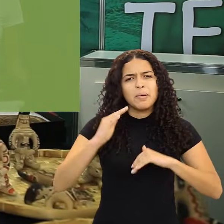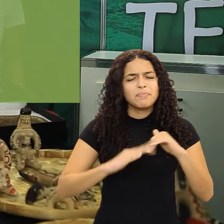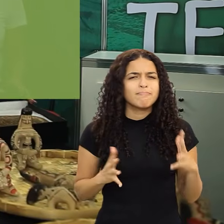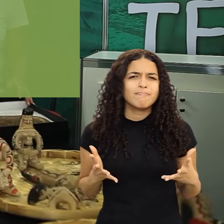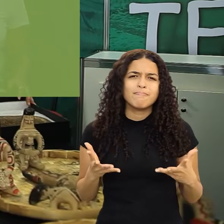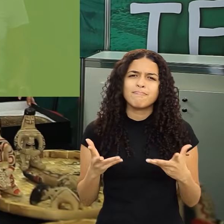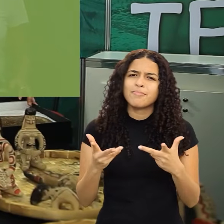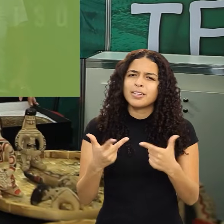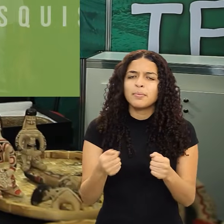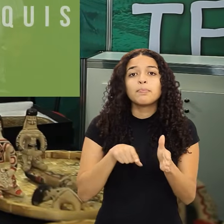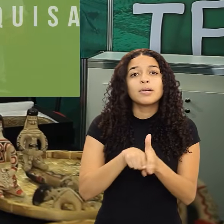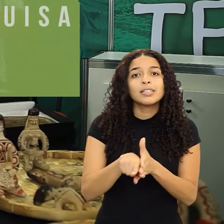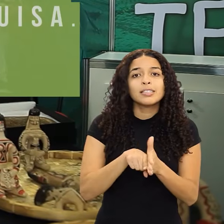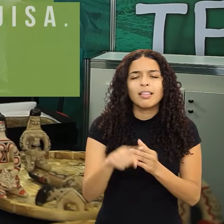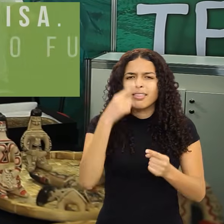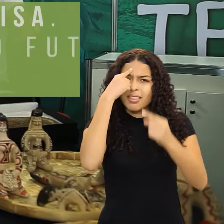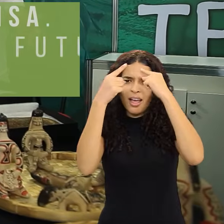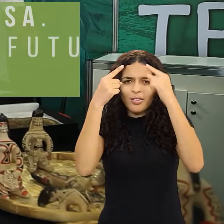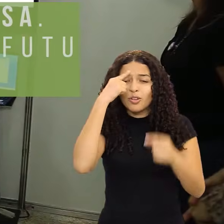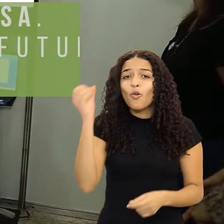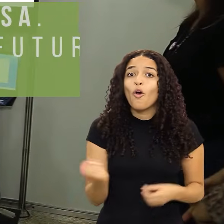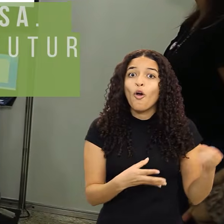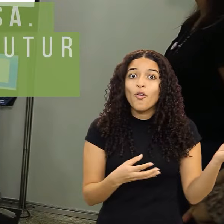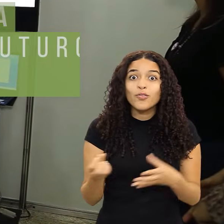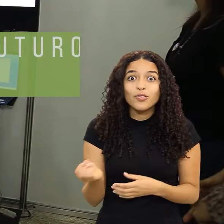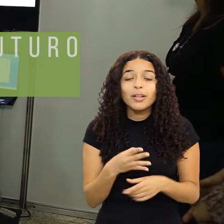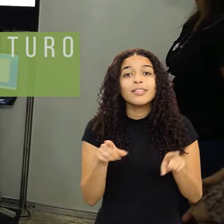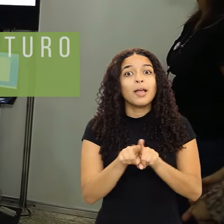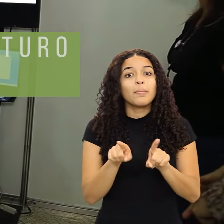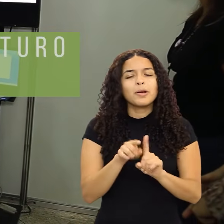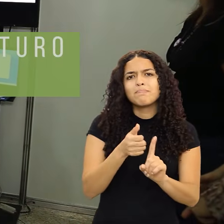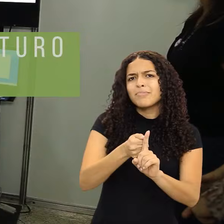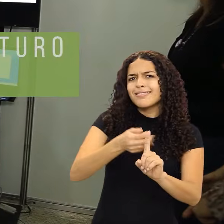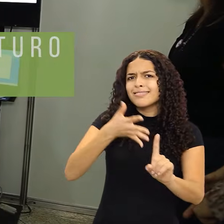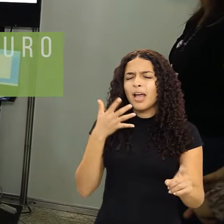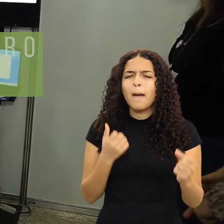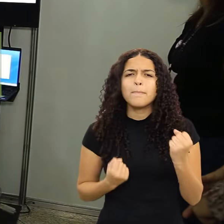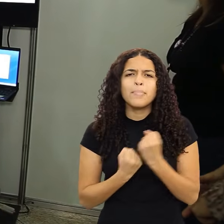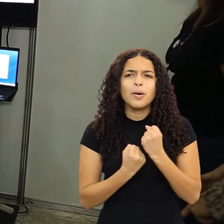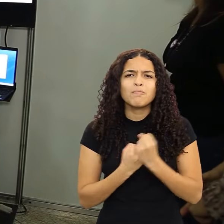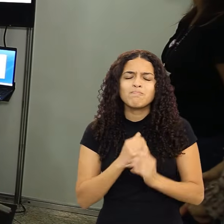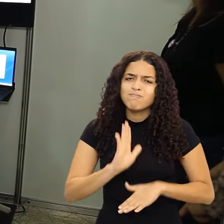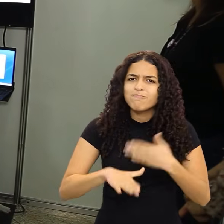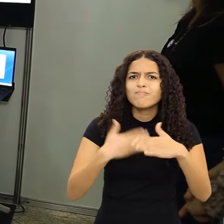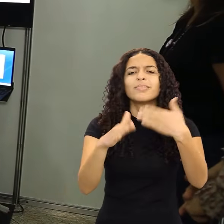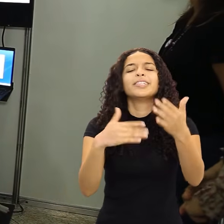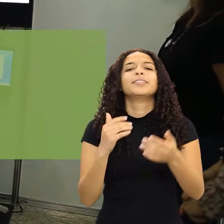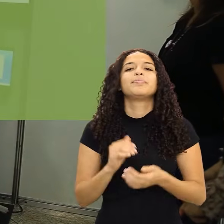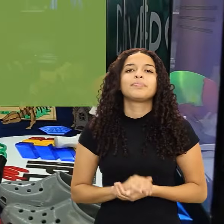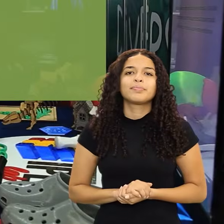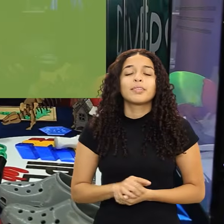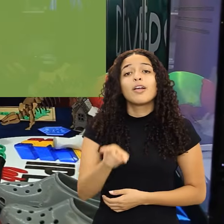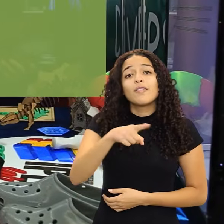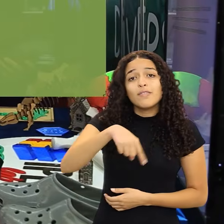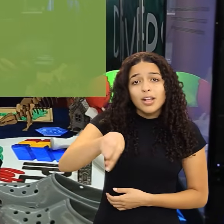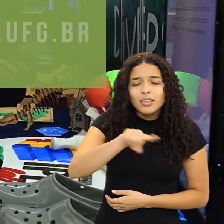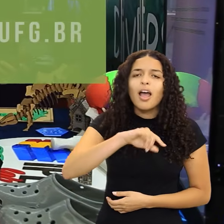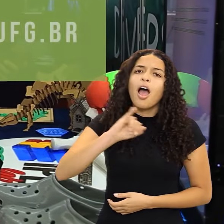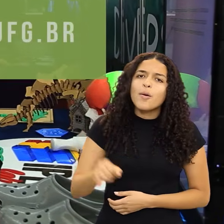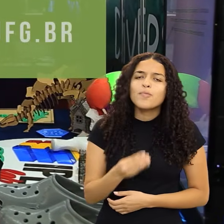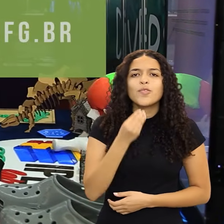no ensino, inovam na pesquisa e impulsionam o futuro na extensão. Acesse o site